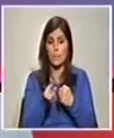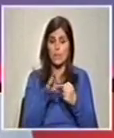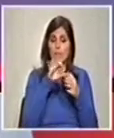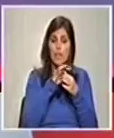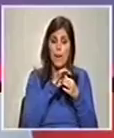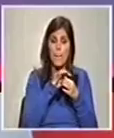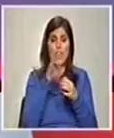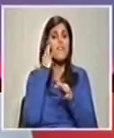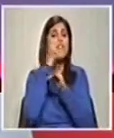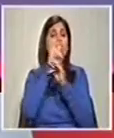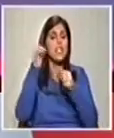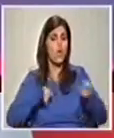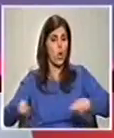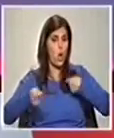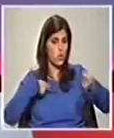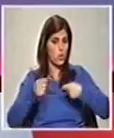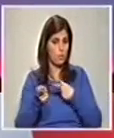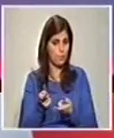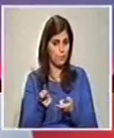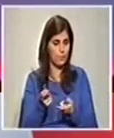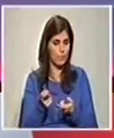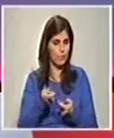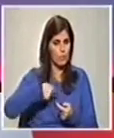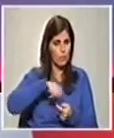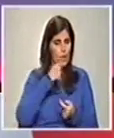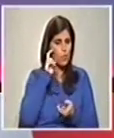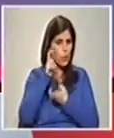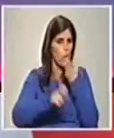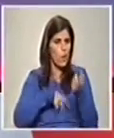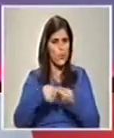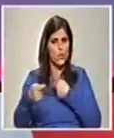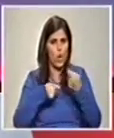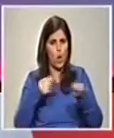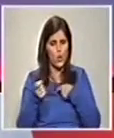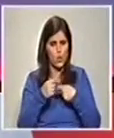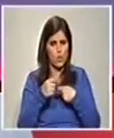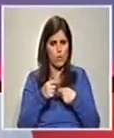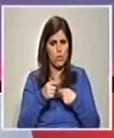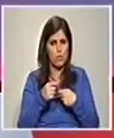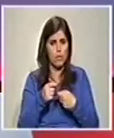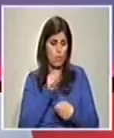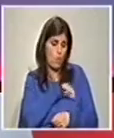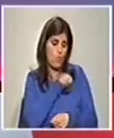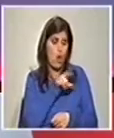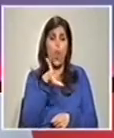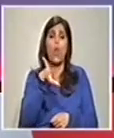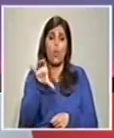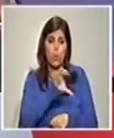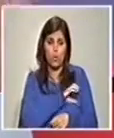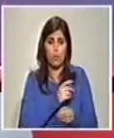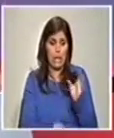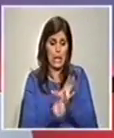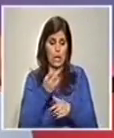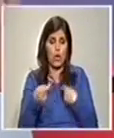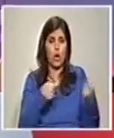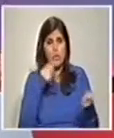a definição de negócio. Nós buscamos um negócio para ter lucro, tradicionalmente, não é? A pessoa cria um negócio, tem uma